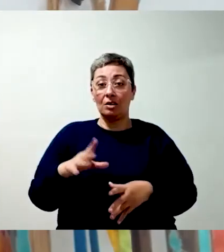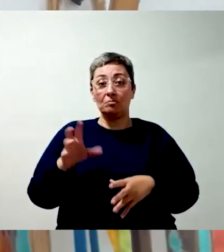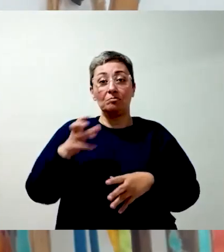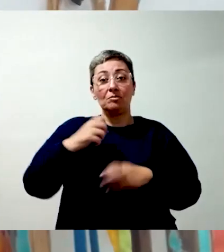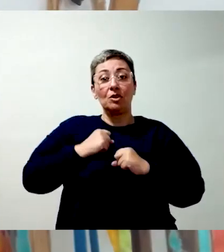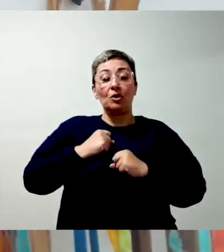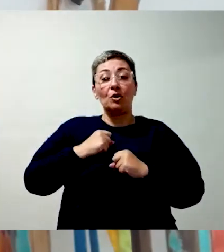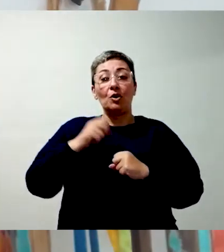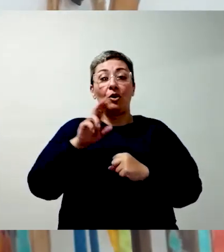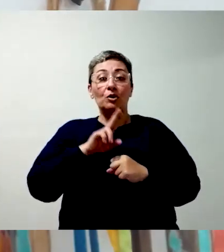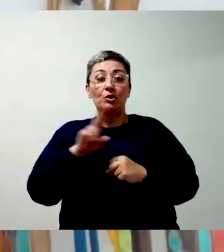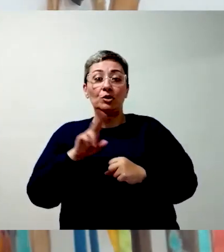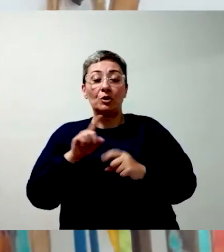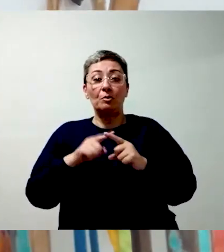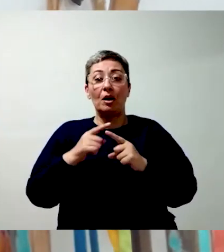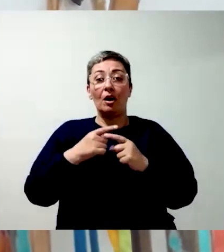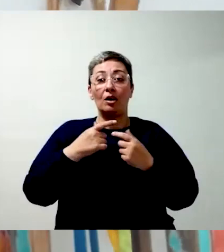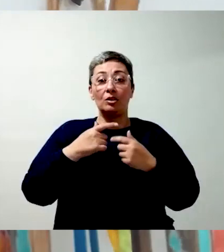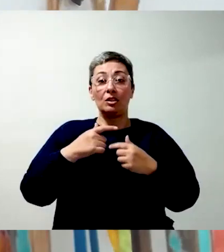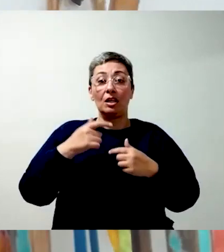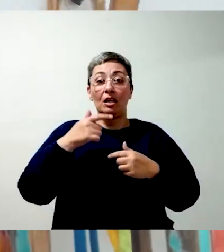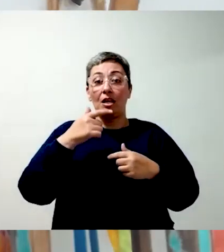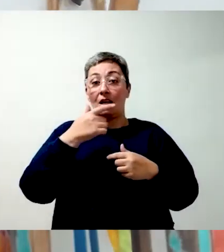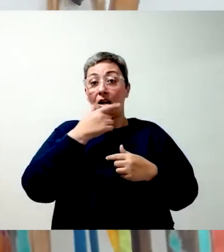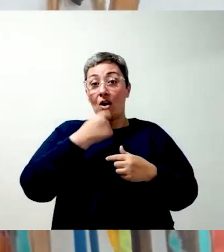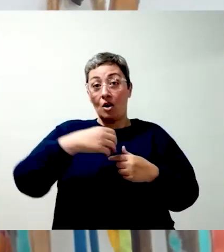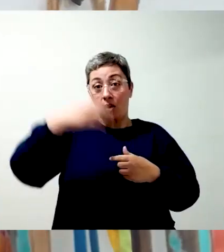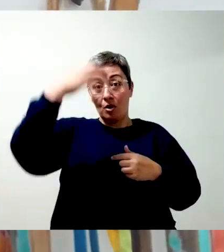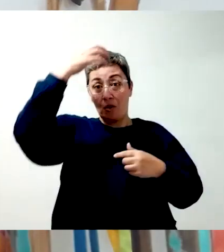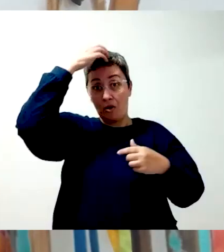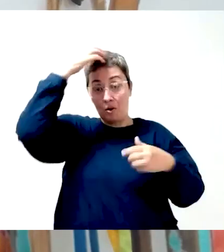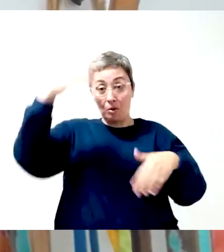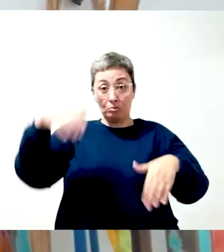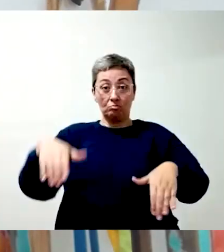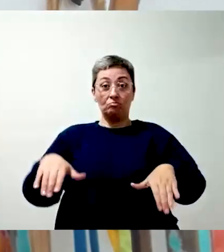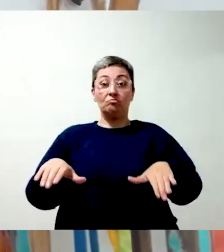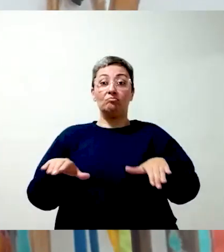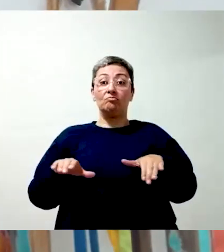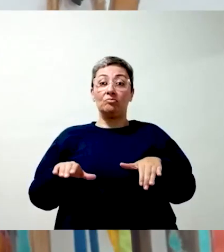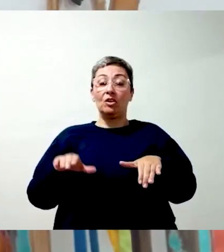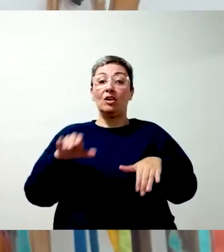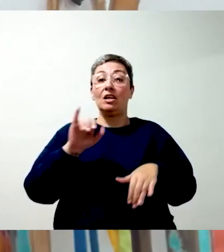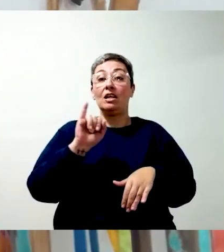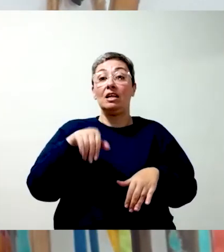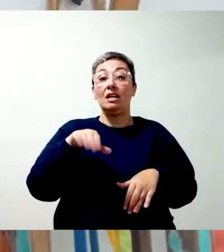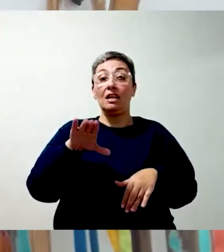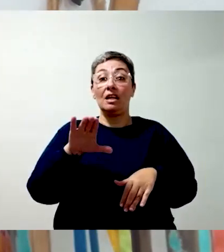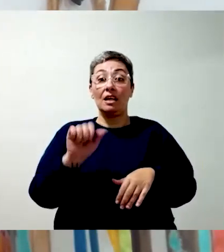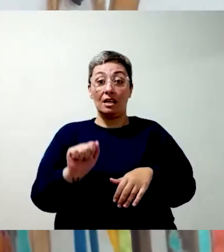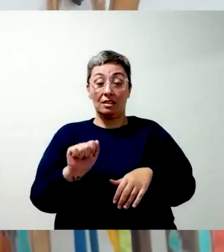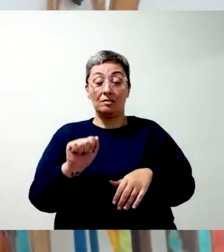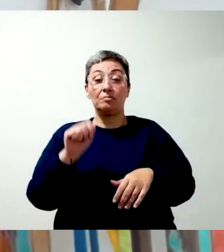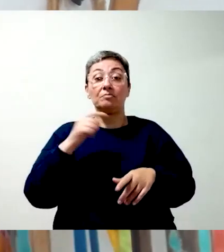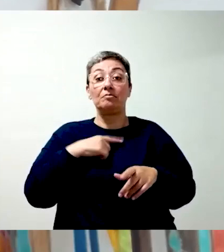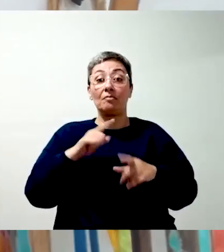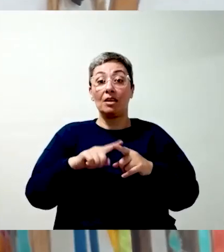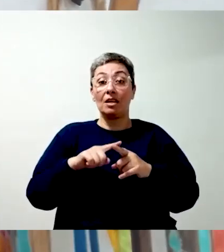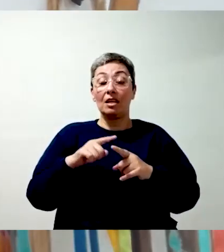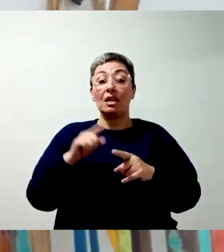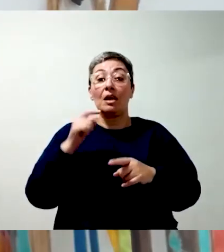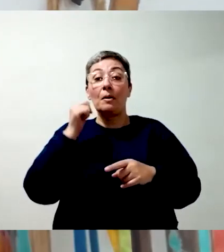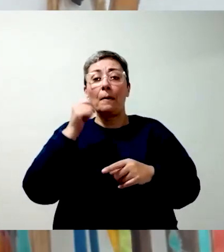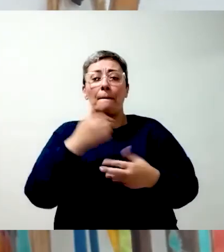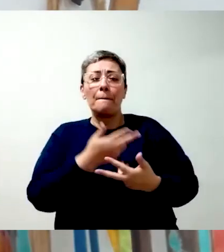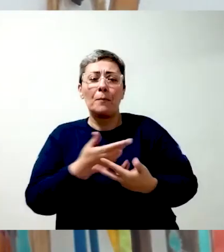último imperador Inca. Muitos niños en América Latina fueron